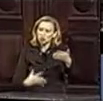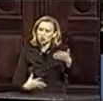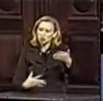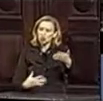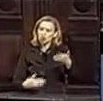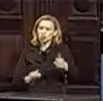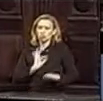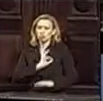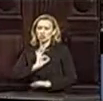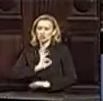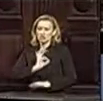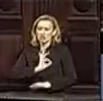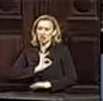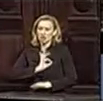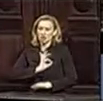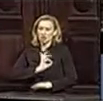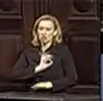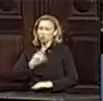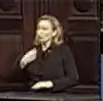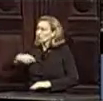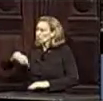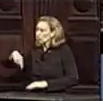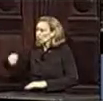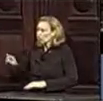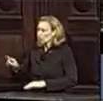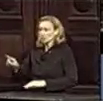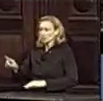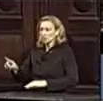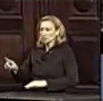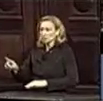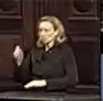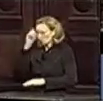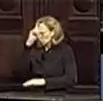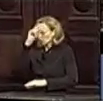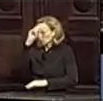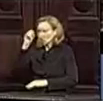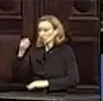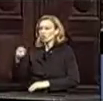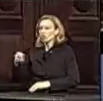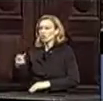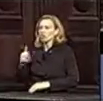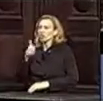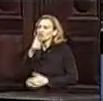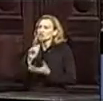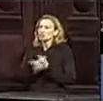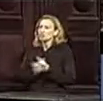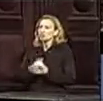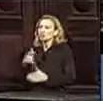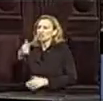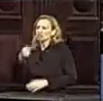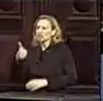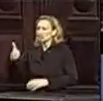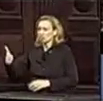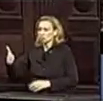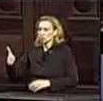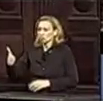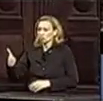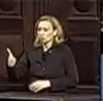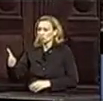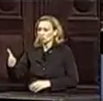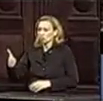inativo levou a esposa com 71 anos, estava com um problema que deveria ser atendida por um